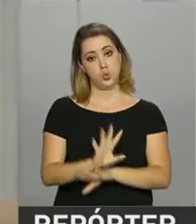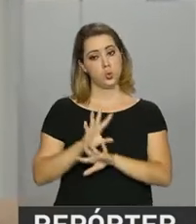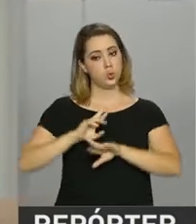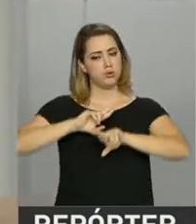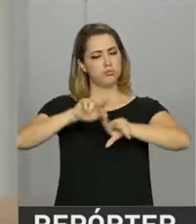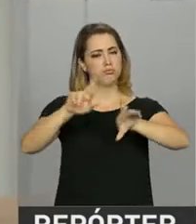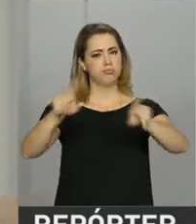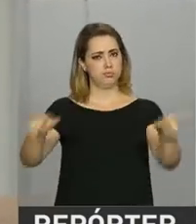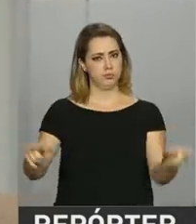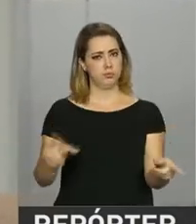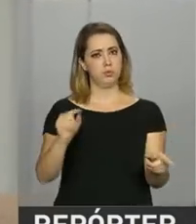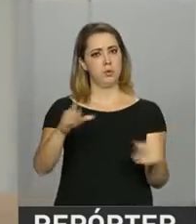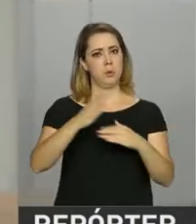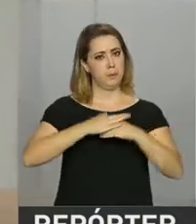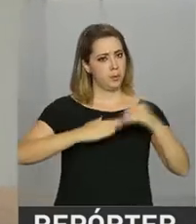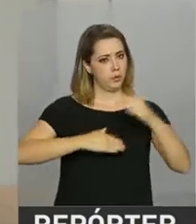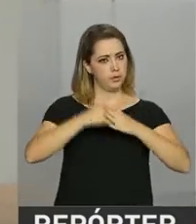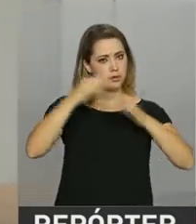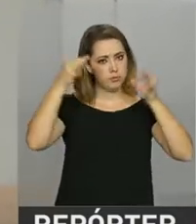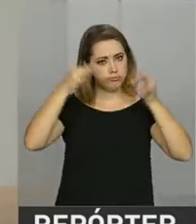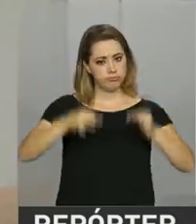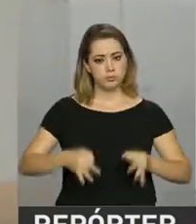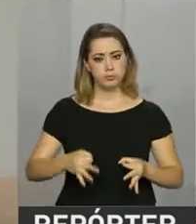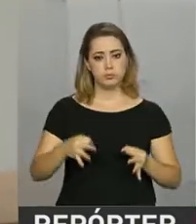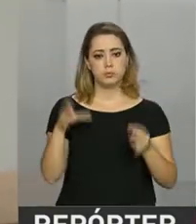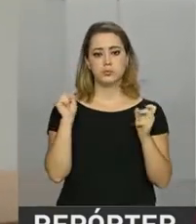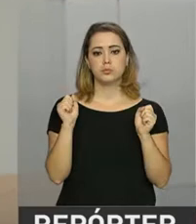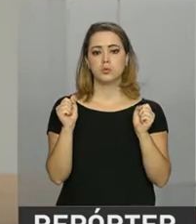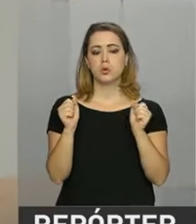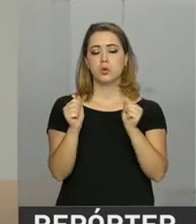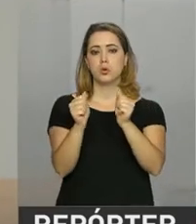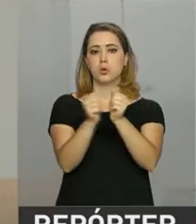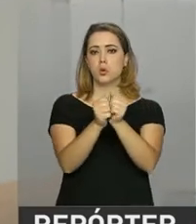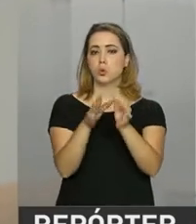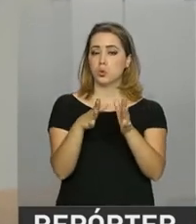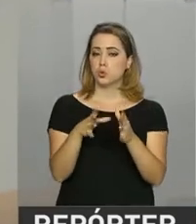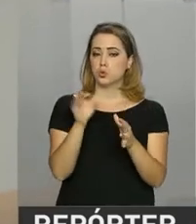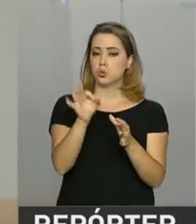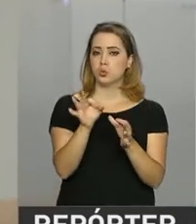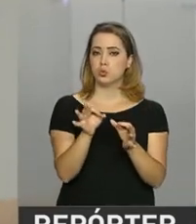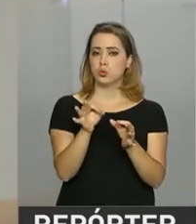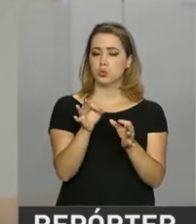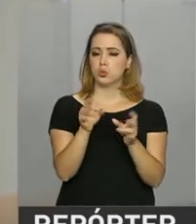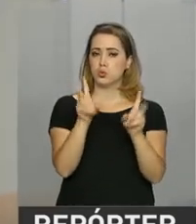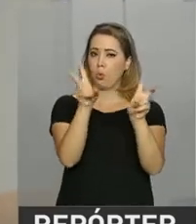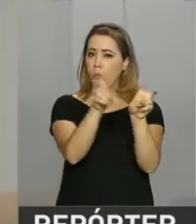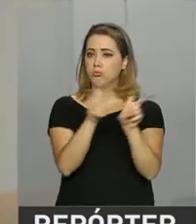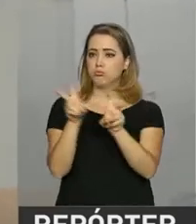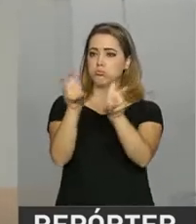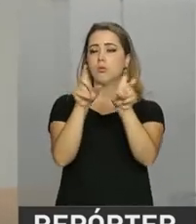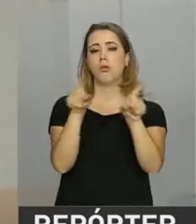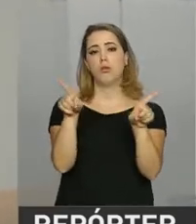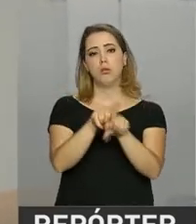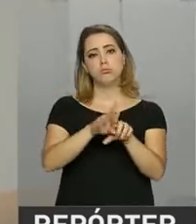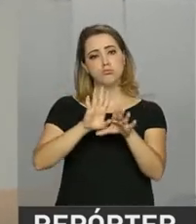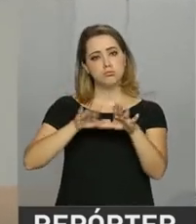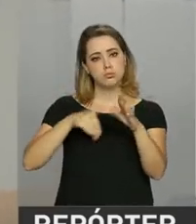mais diversos profissionais competentes conceitos e e pontos estarão em um